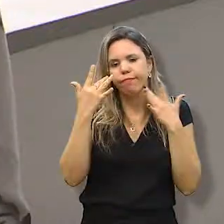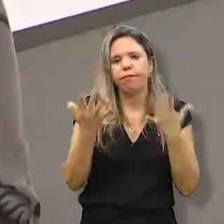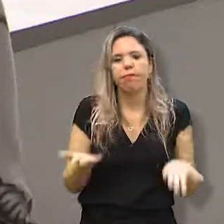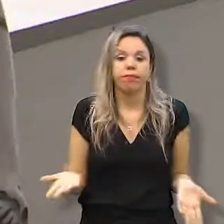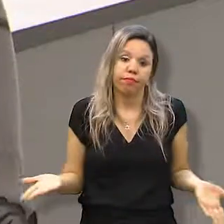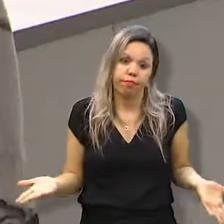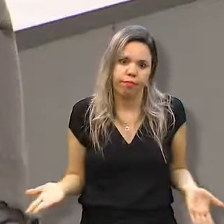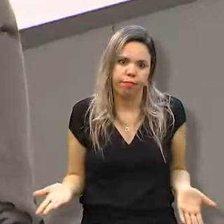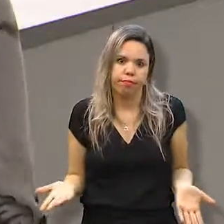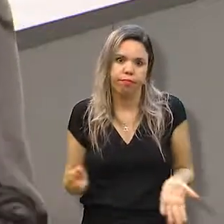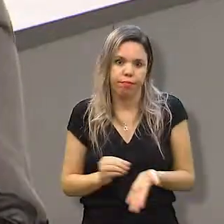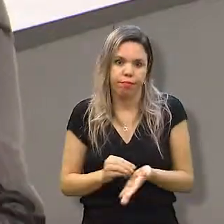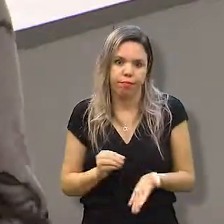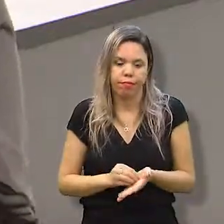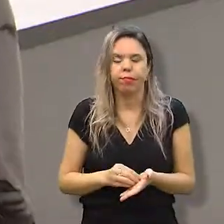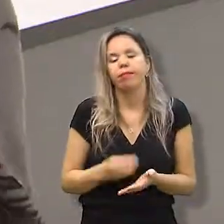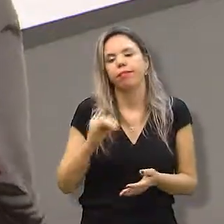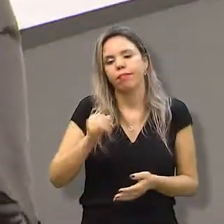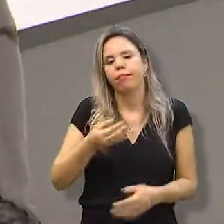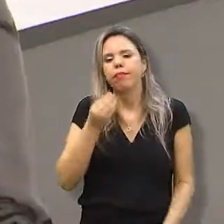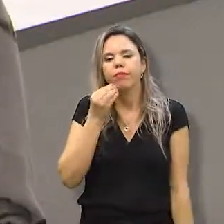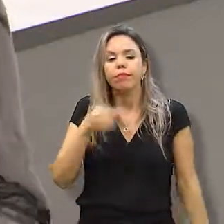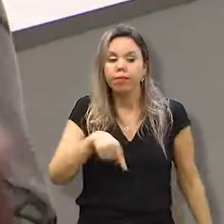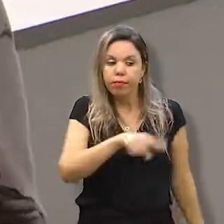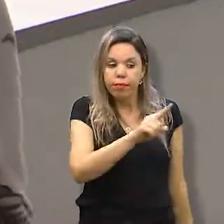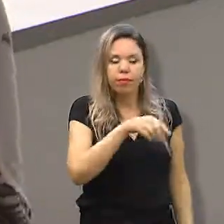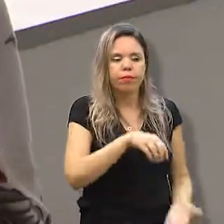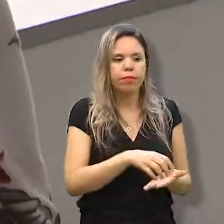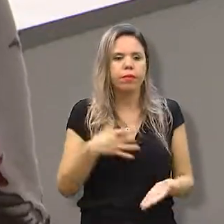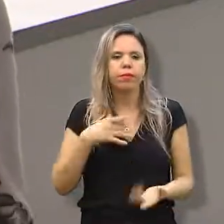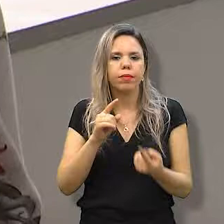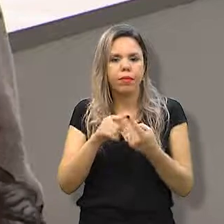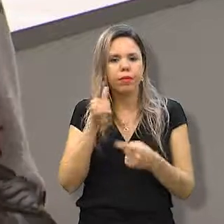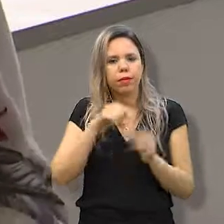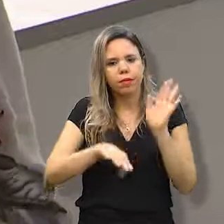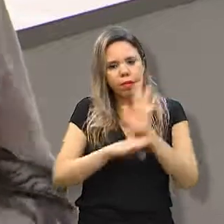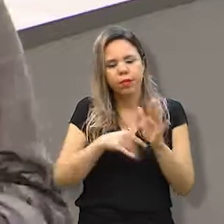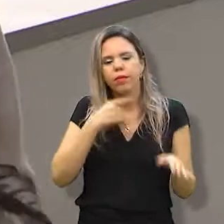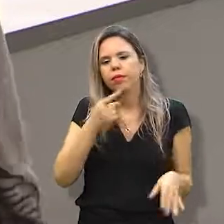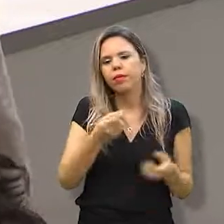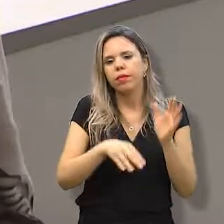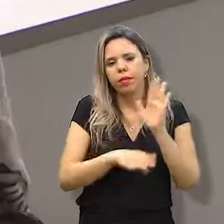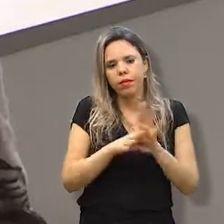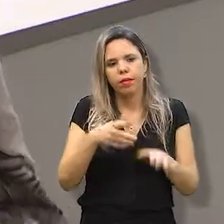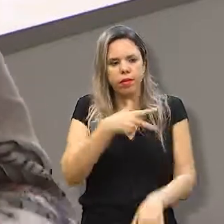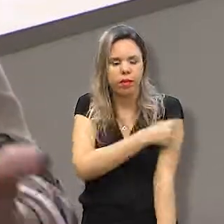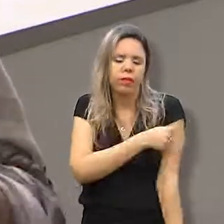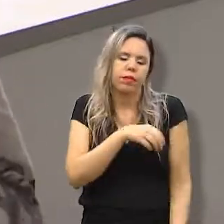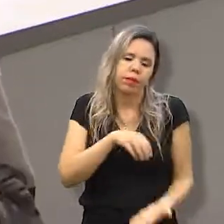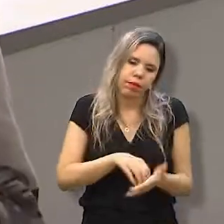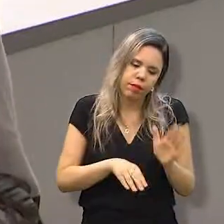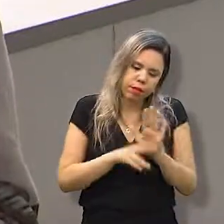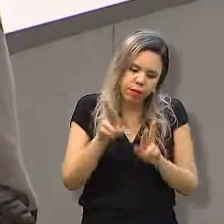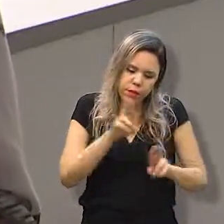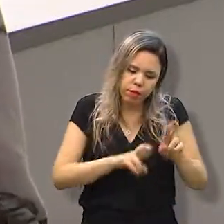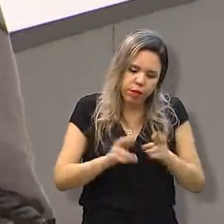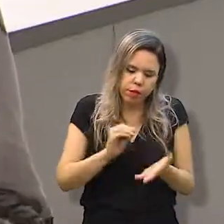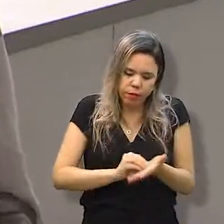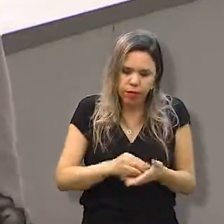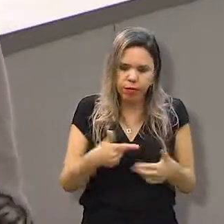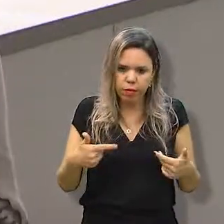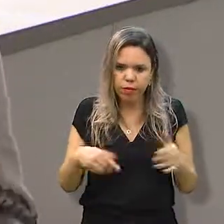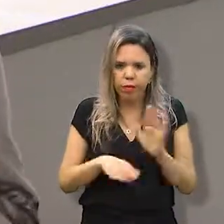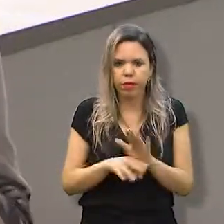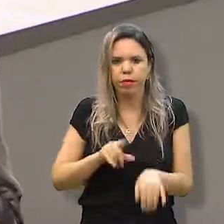pai e a mãe se perdem totalmente Então tem que aproveitar a oportunidade vai até a unidade de saúde que o objetivo é tirar a dúvida EA unidade